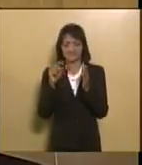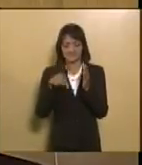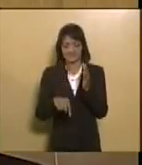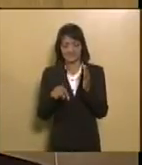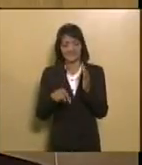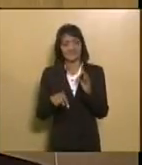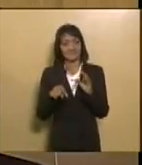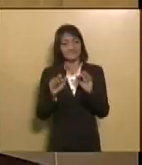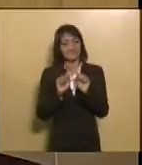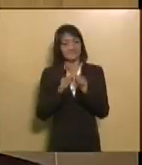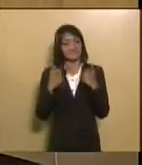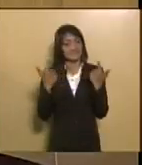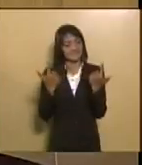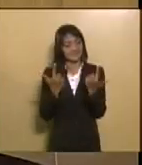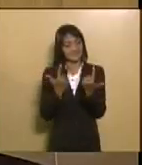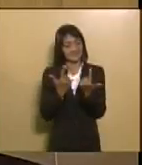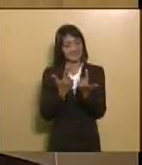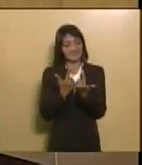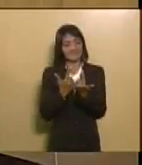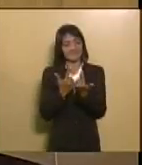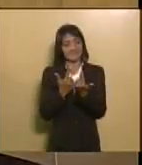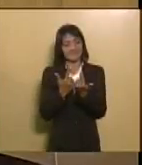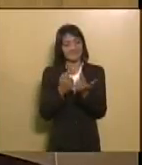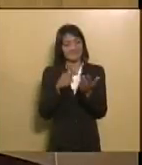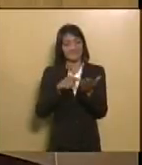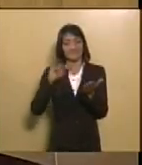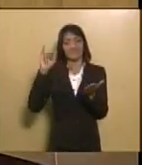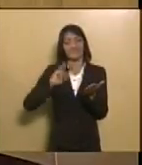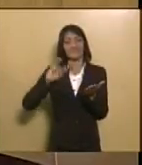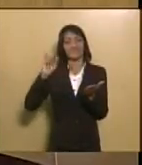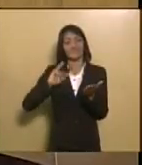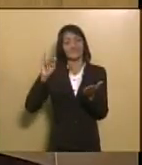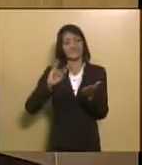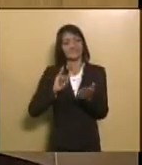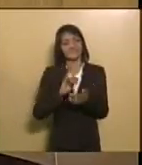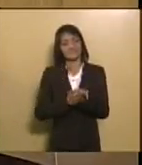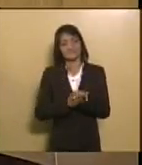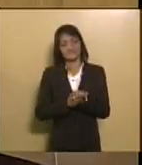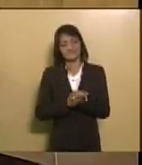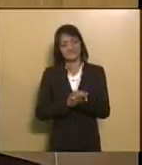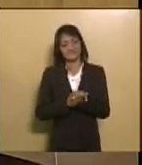casa. E ele é interessante. Ele diz o seguinte,